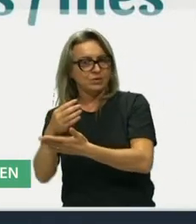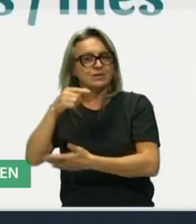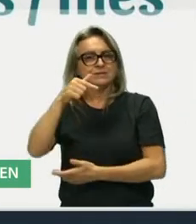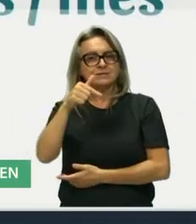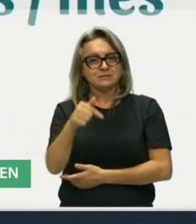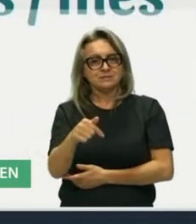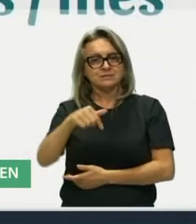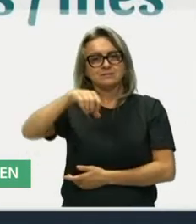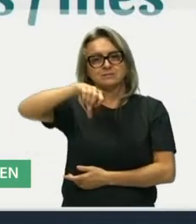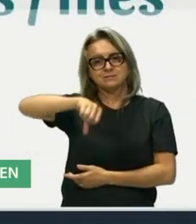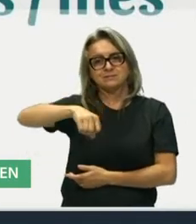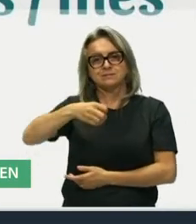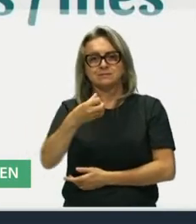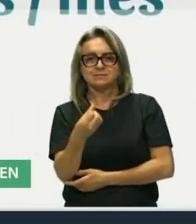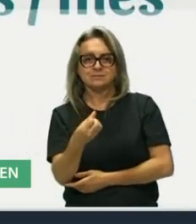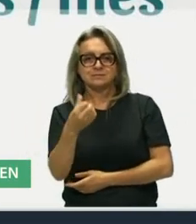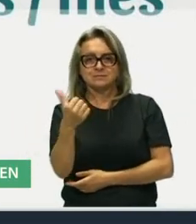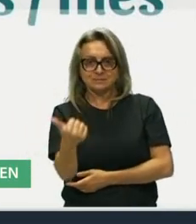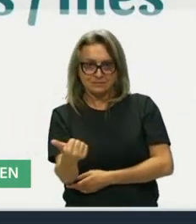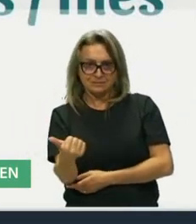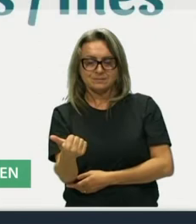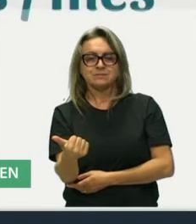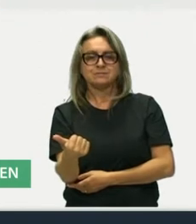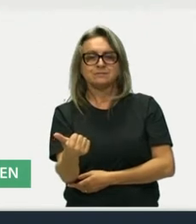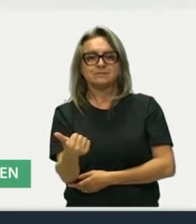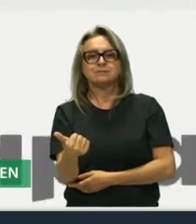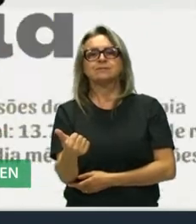7.961 dispensações de hormonioterapia.